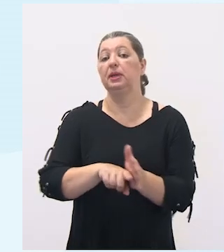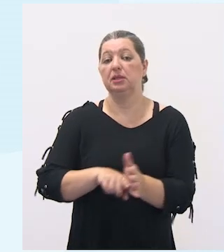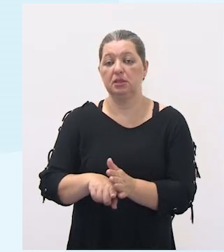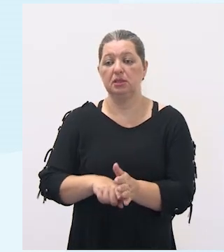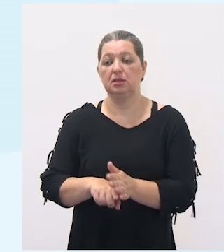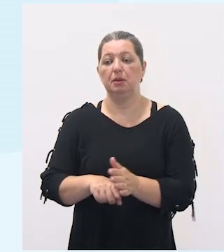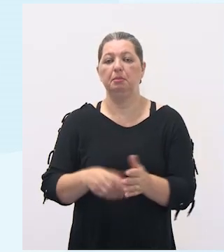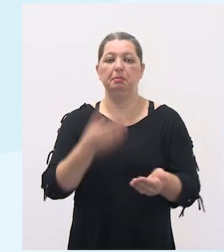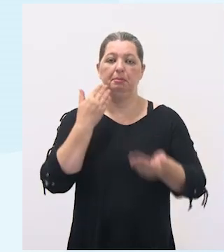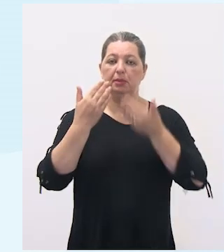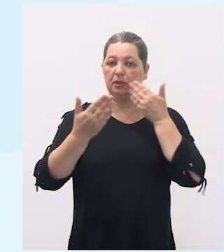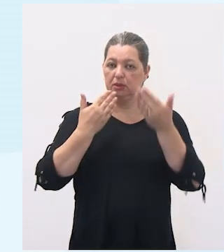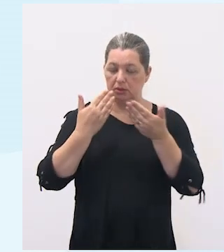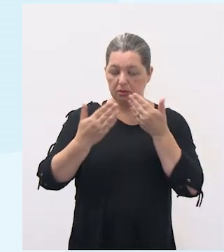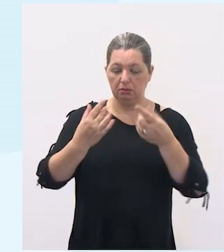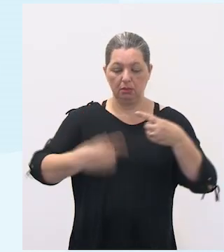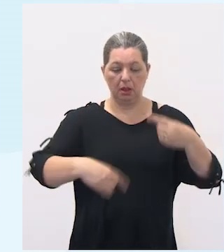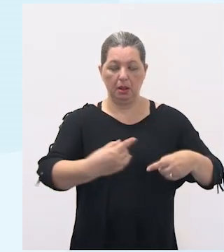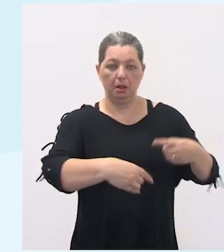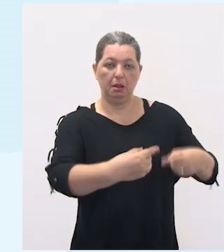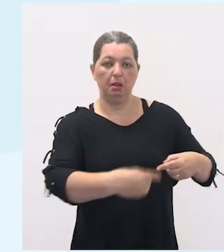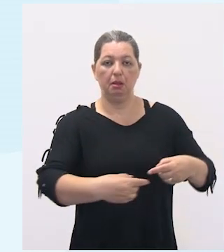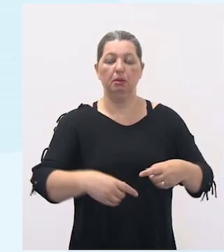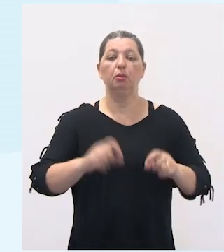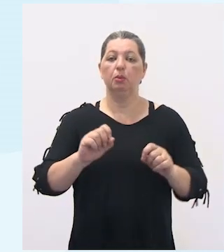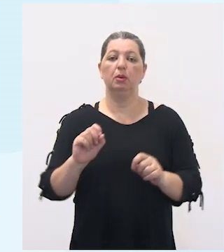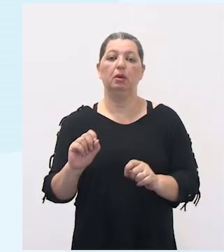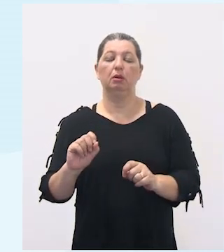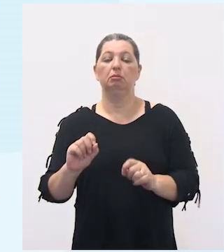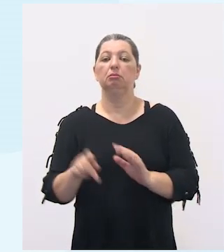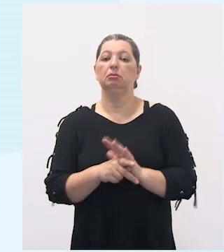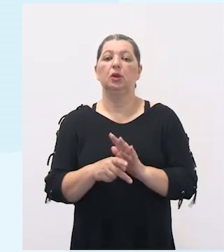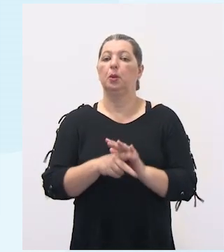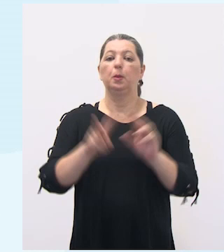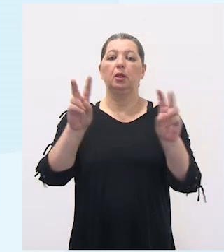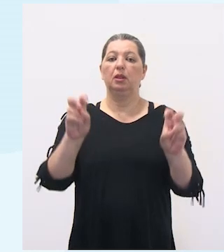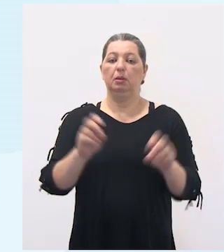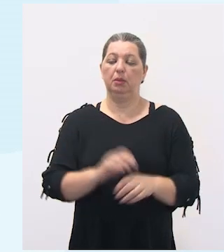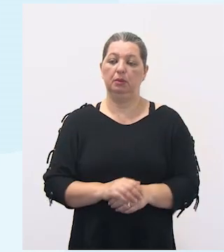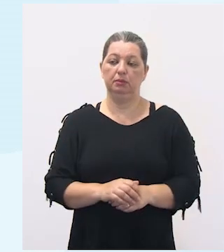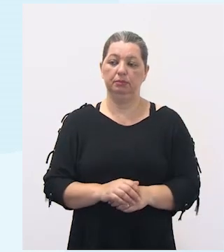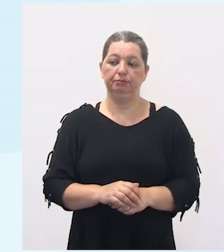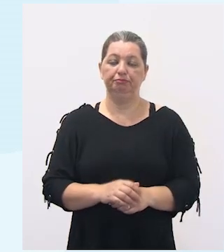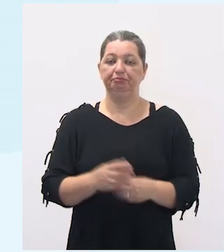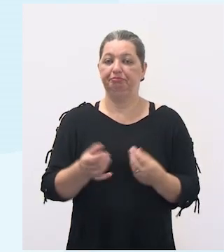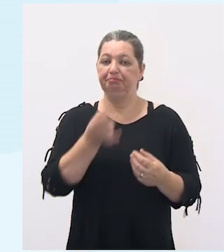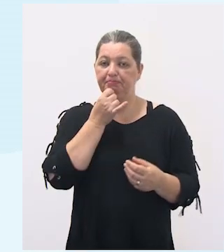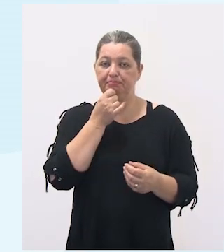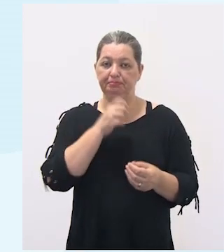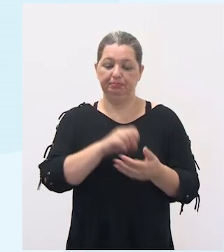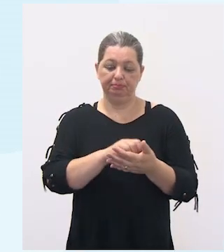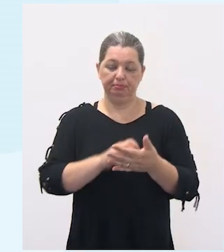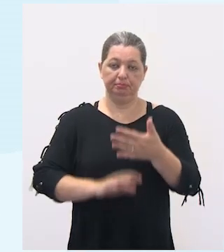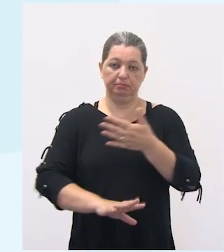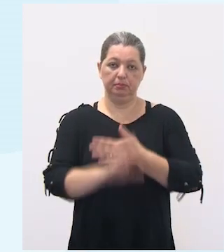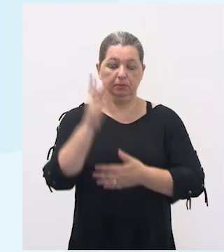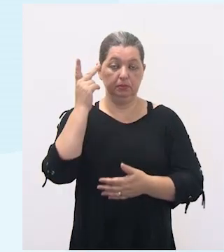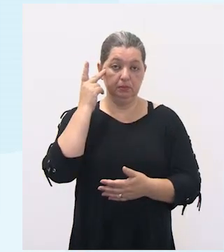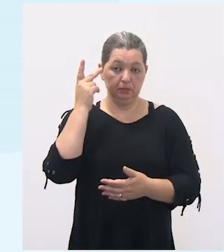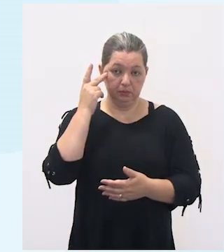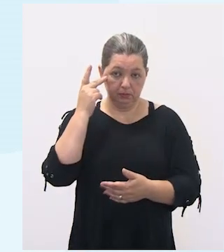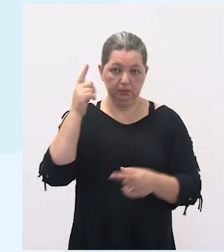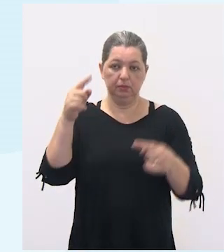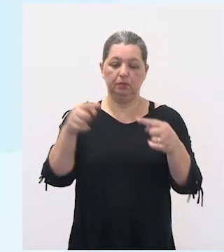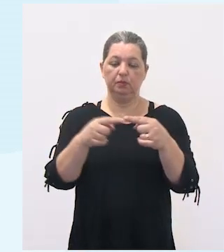de opinião relativa a esse fato. Então, o que a gente tem aqui como exemplo? Que o currículo paulista conversa